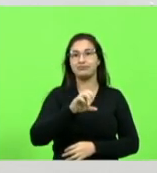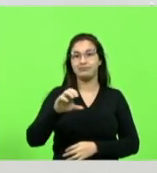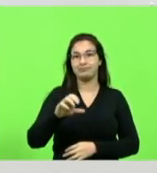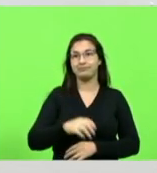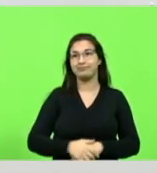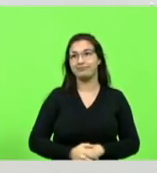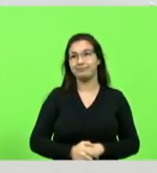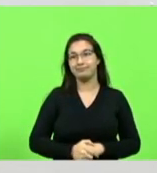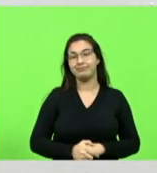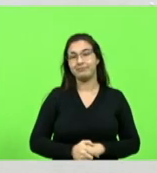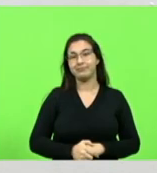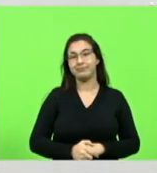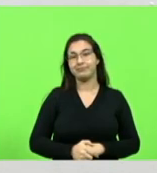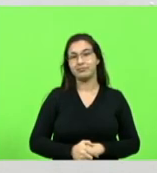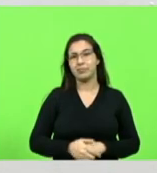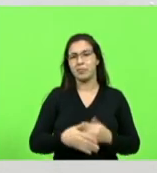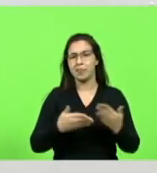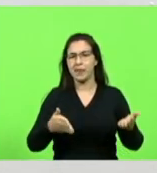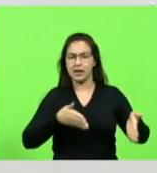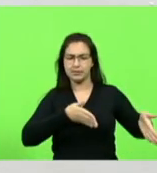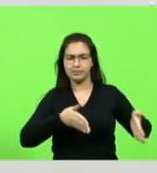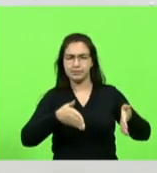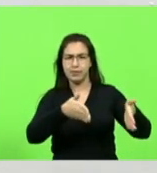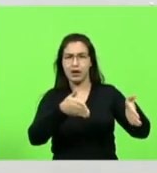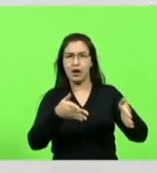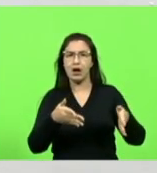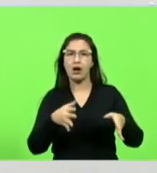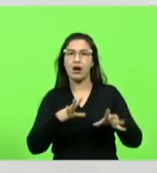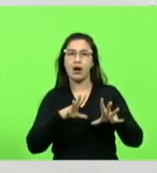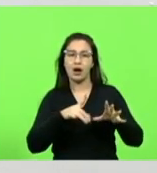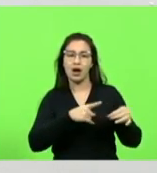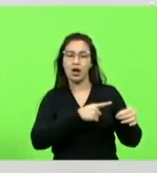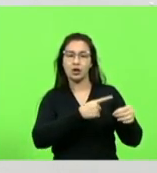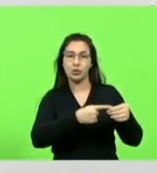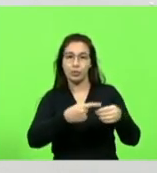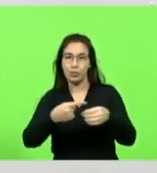A rota abrange os municípios de